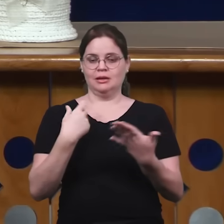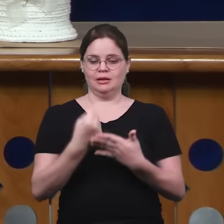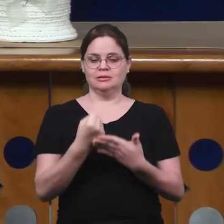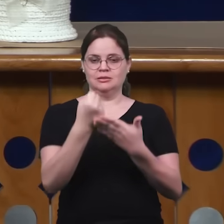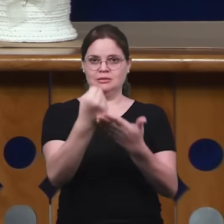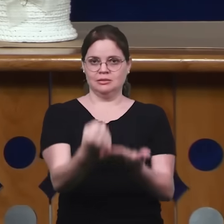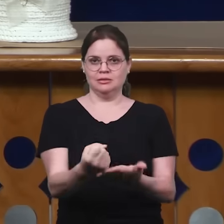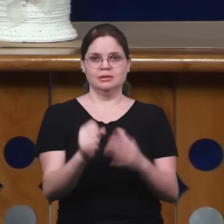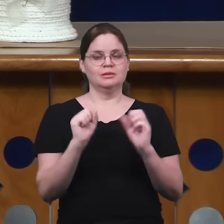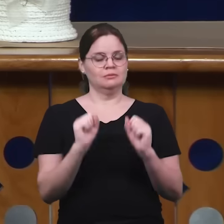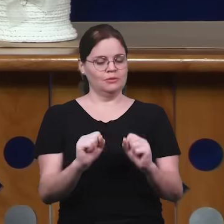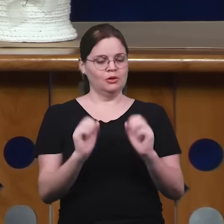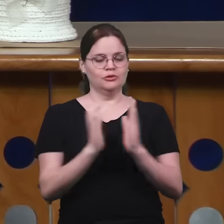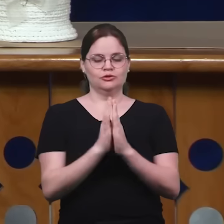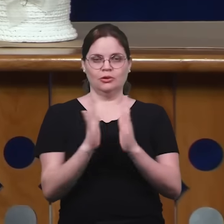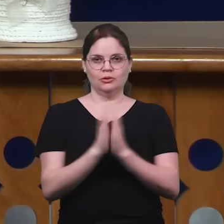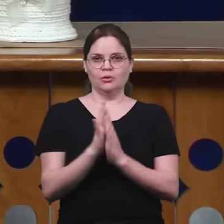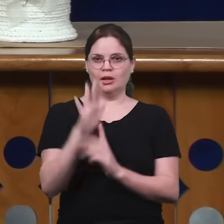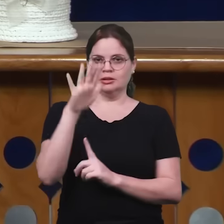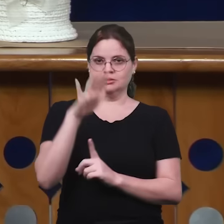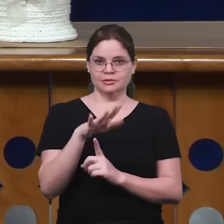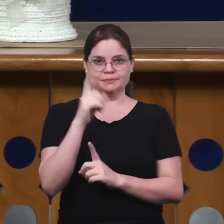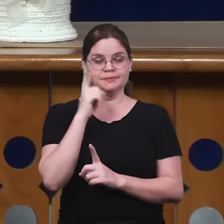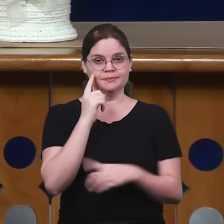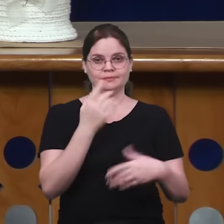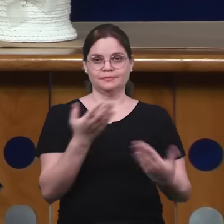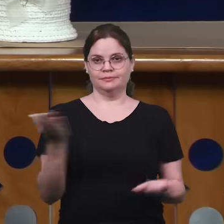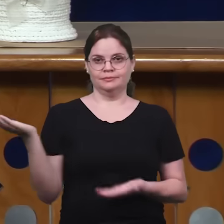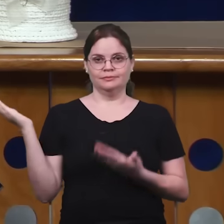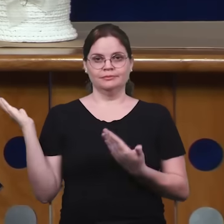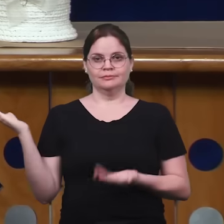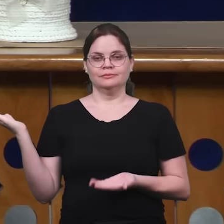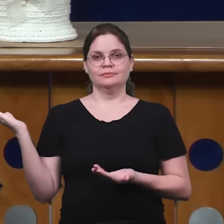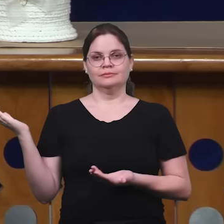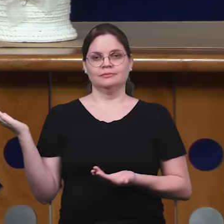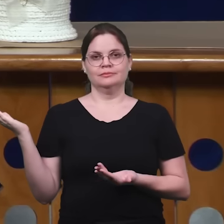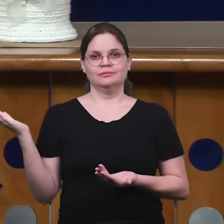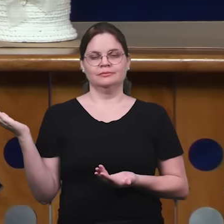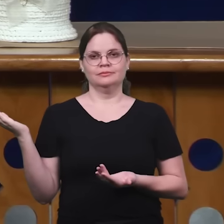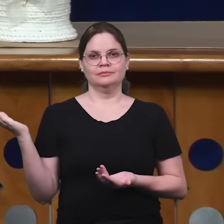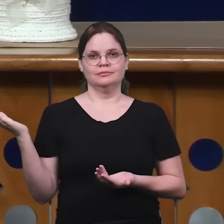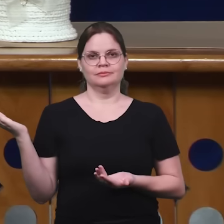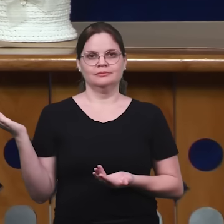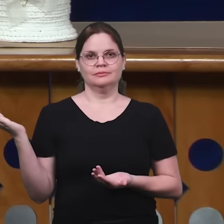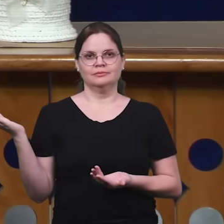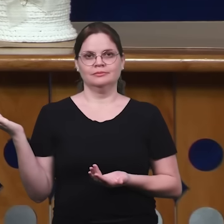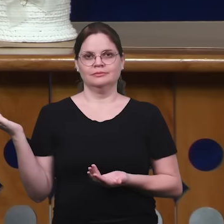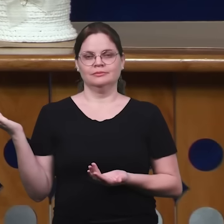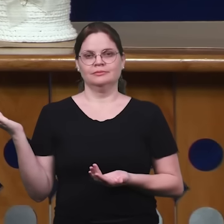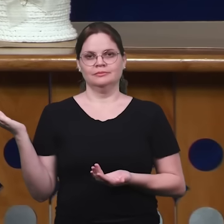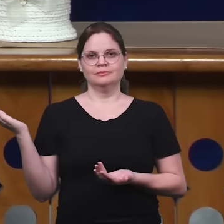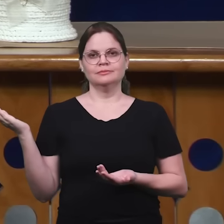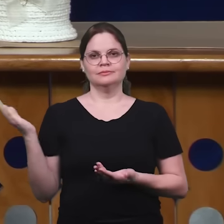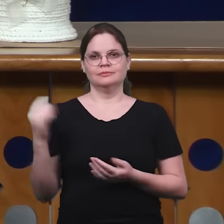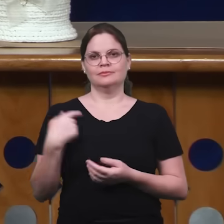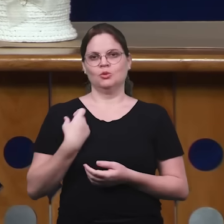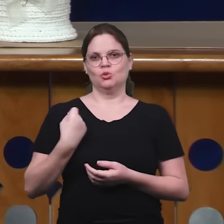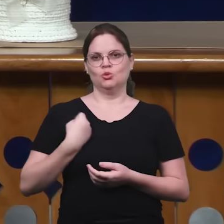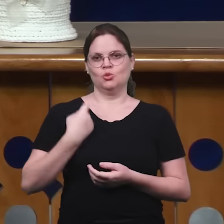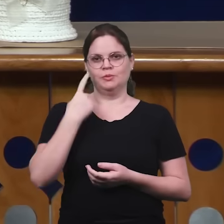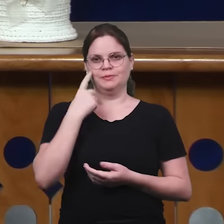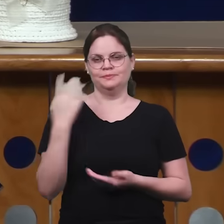você deseja uma oração, você pode apontar a sua câmera, né? Pode pelo 0800, está aí,